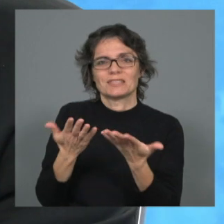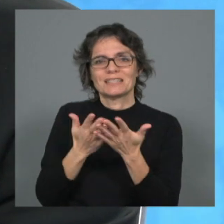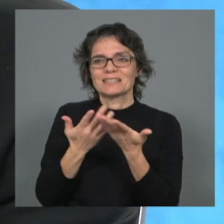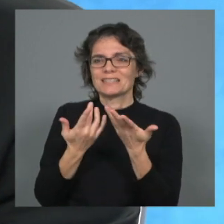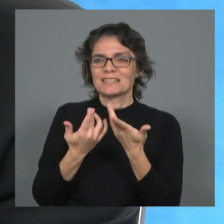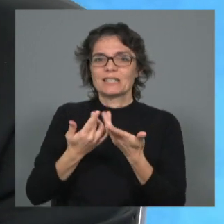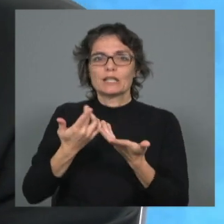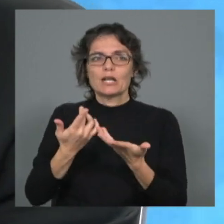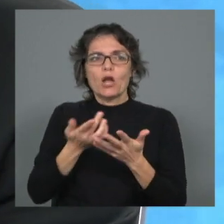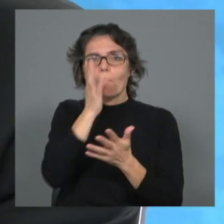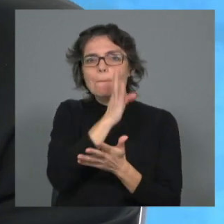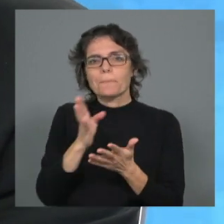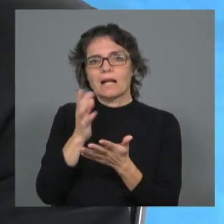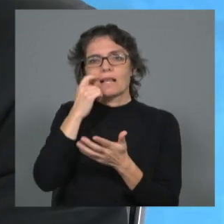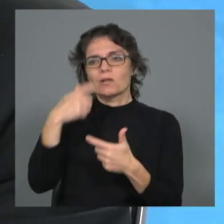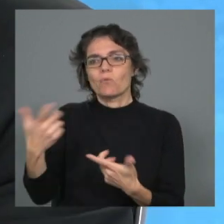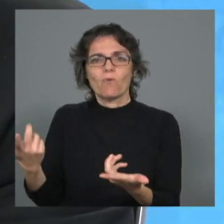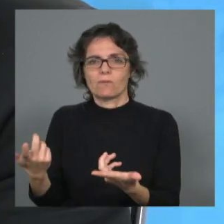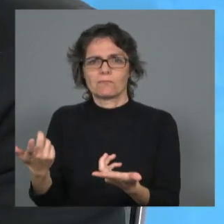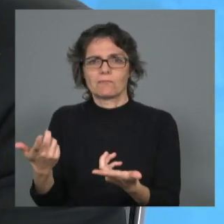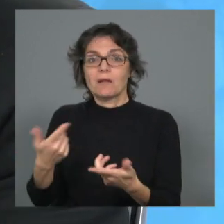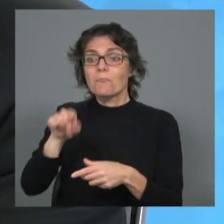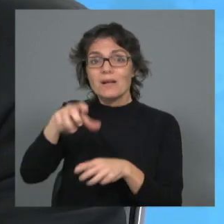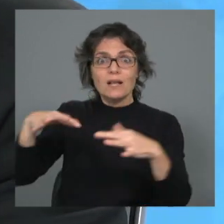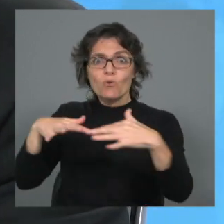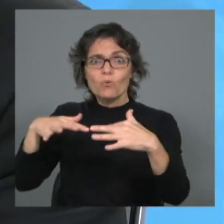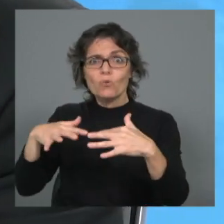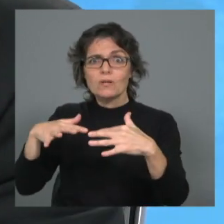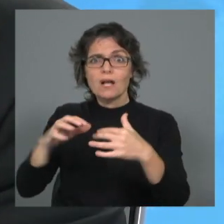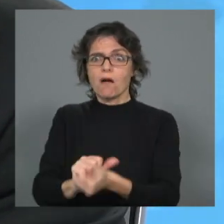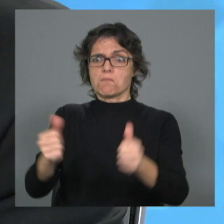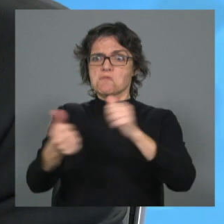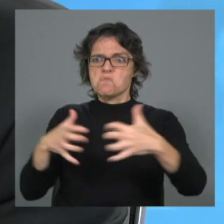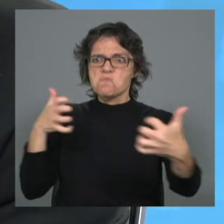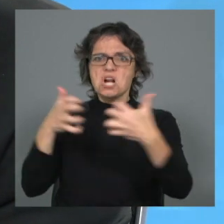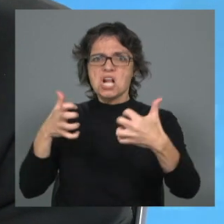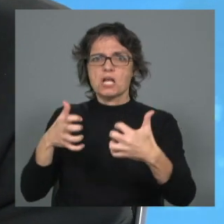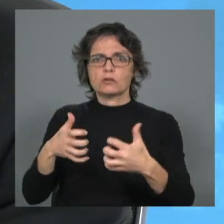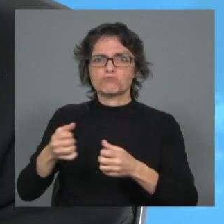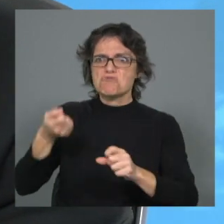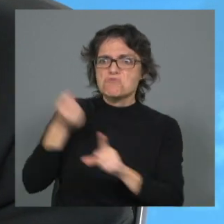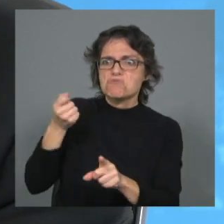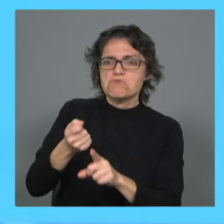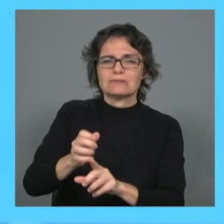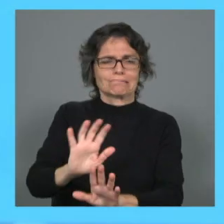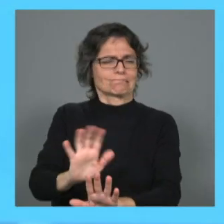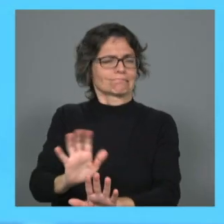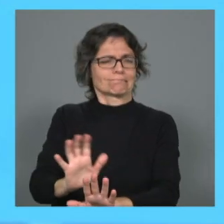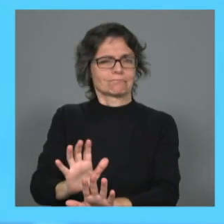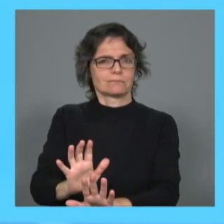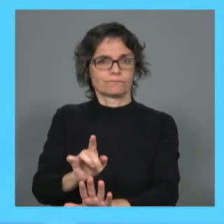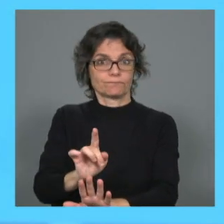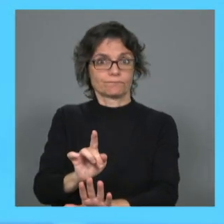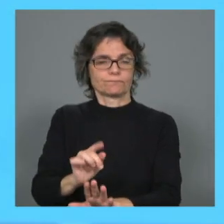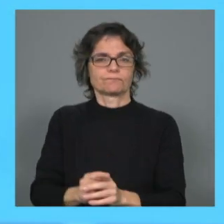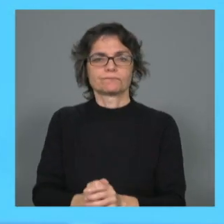prática humana e não só transformar aquele jogo numa luta, numa guerra, que isso não interessa a ninguém, não é? Isto deve estar muito presente,